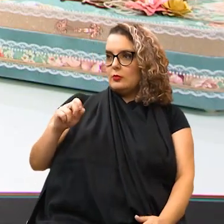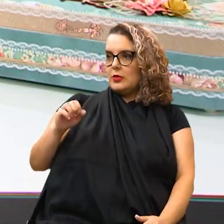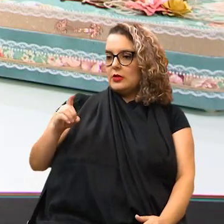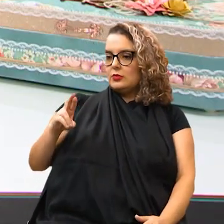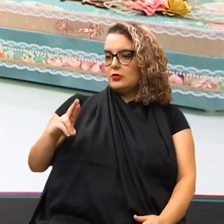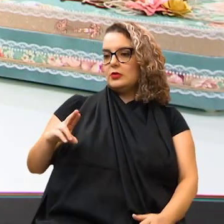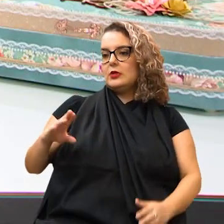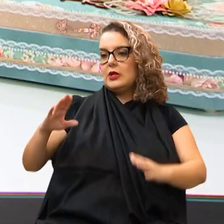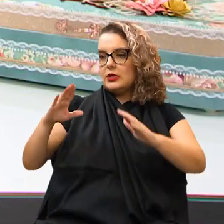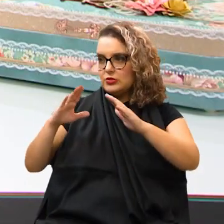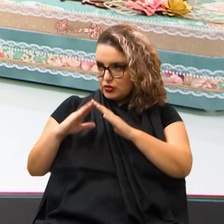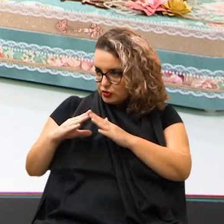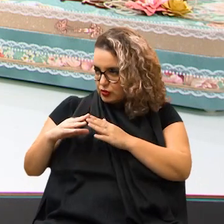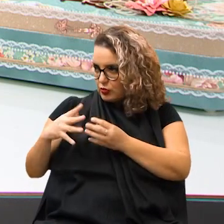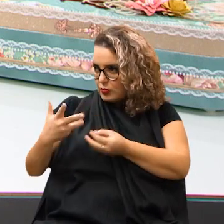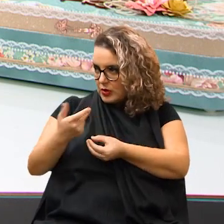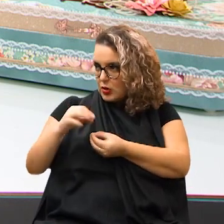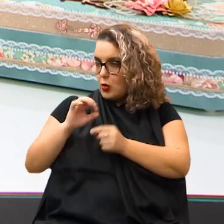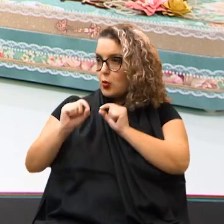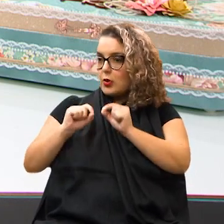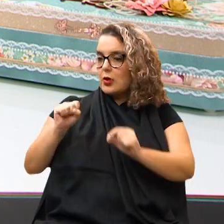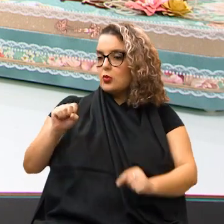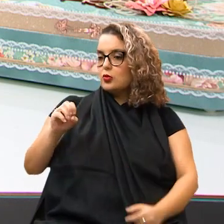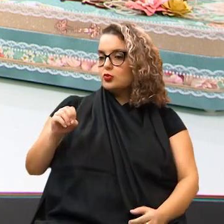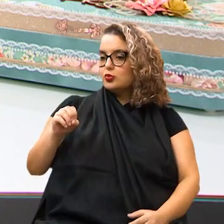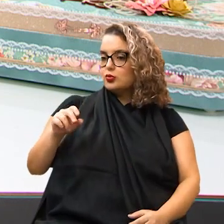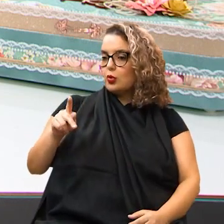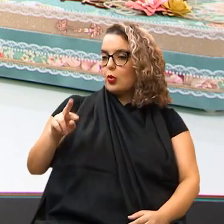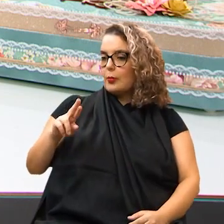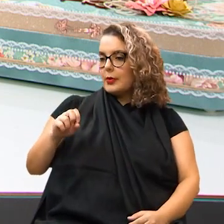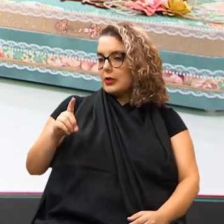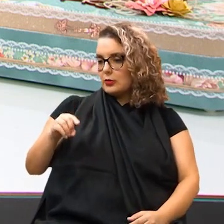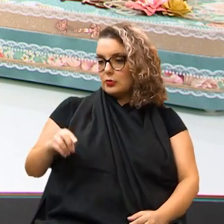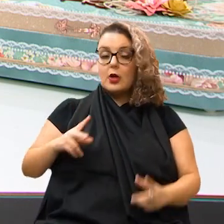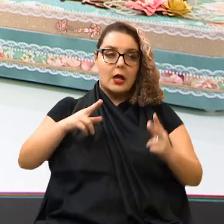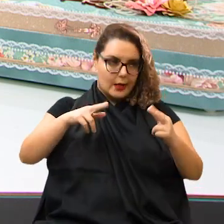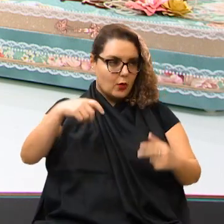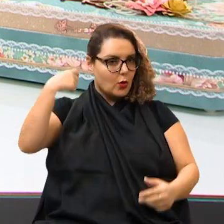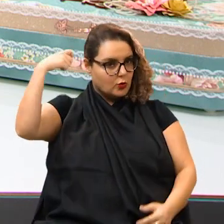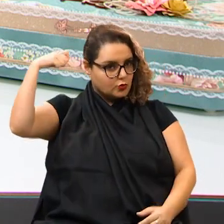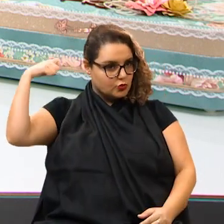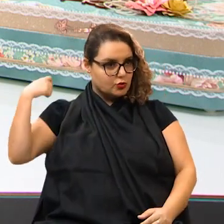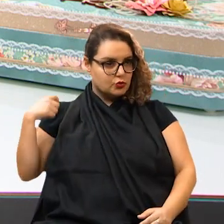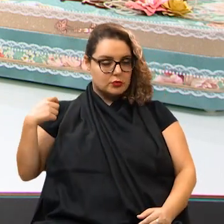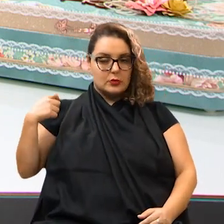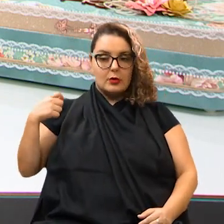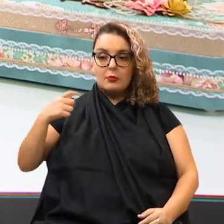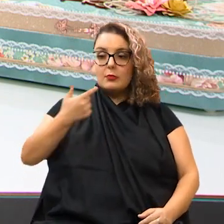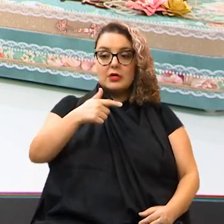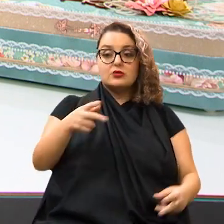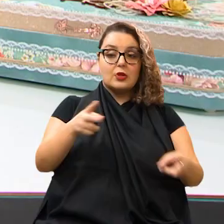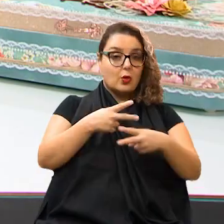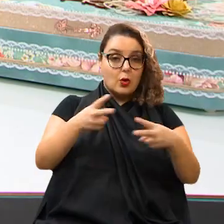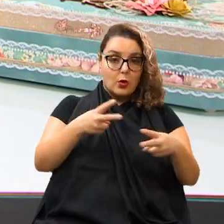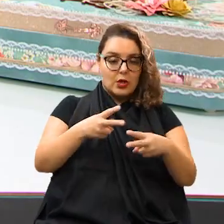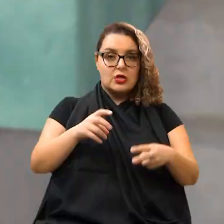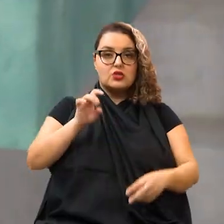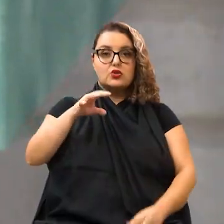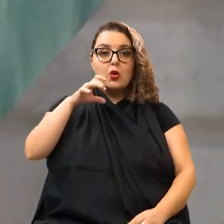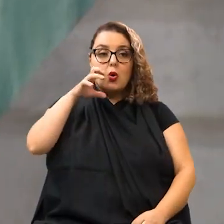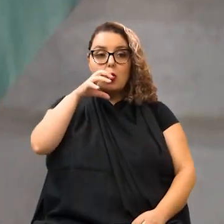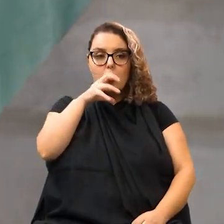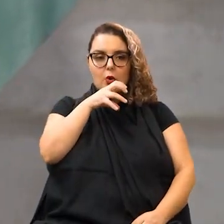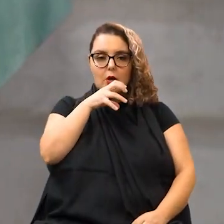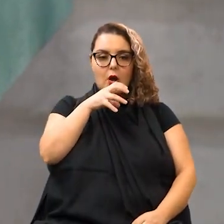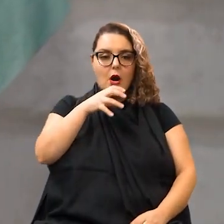material de uma casa de artesanato? O que seria esse soprador? O soprador é igual um secador de cabelo, mas ele não sopra o vento,